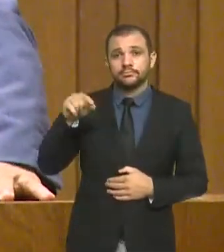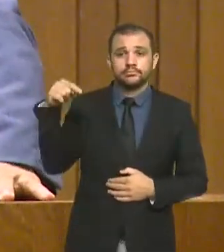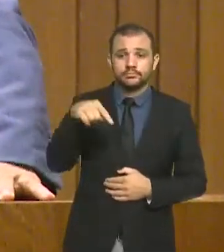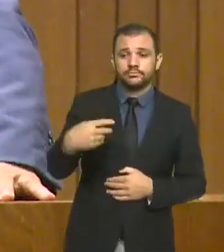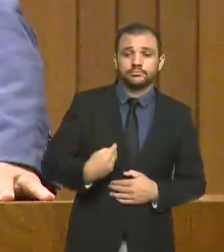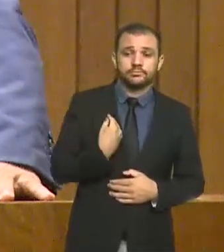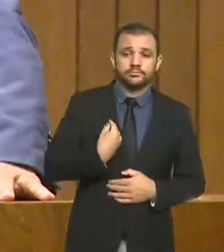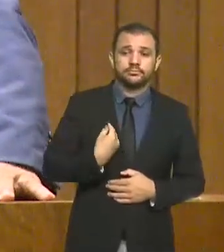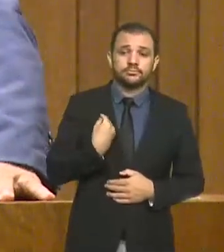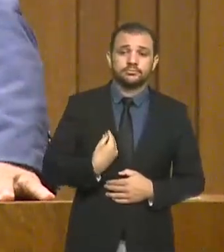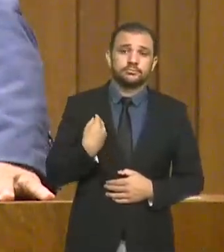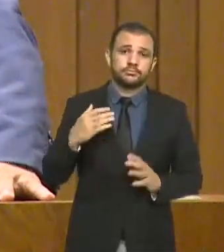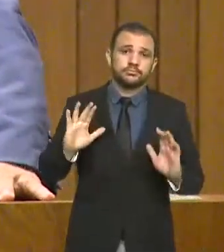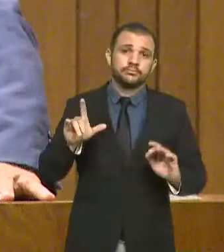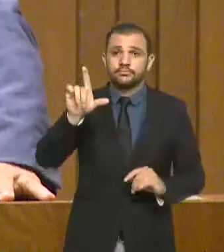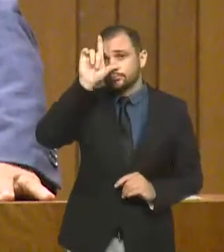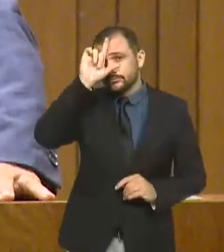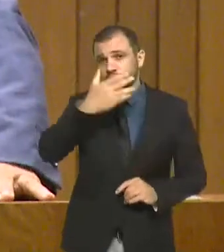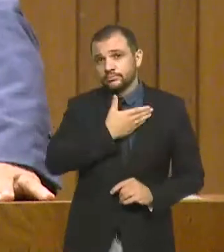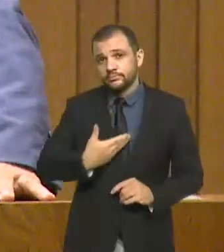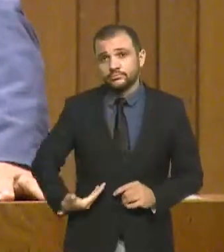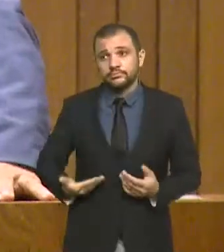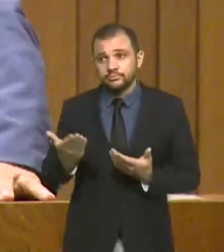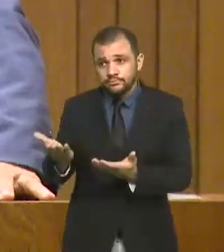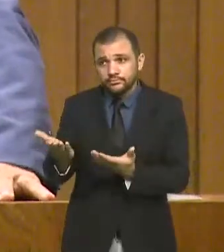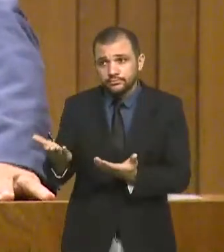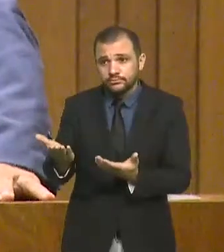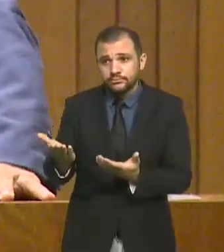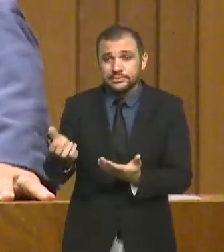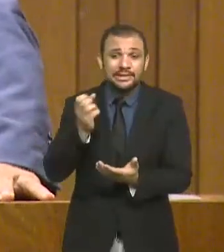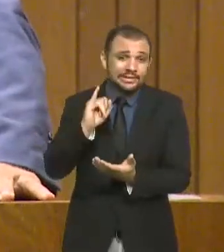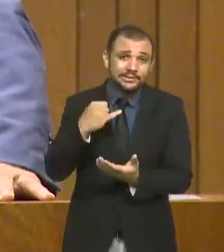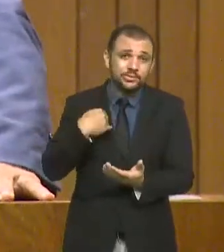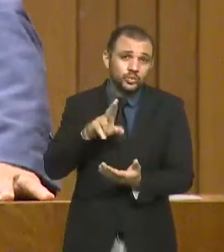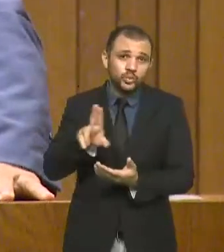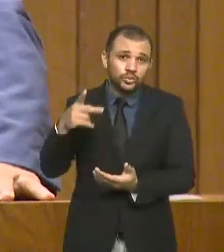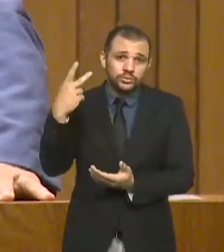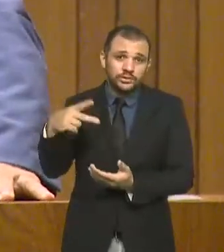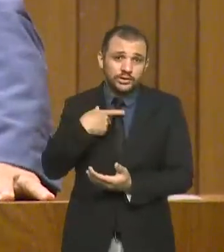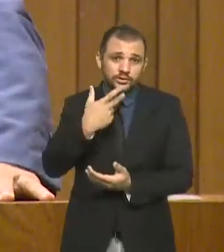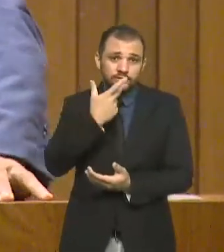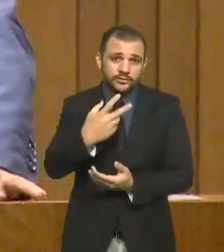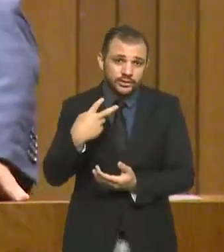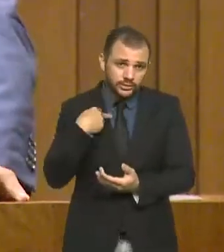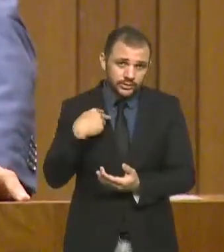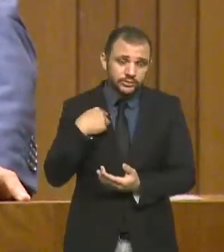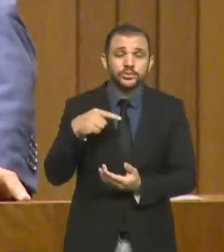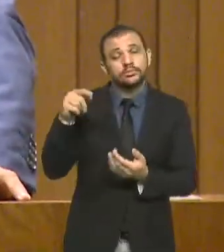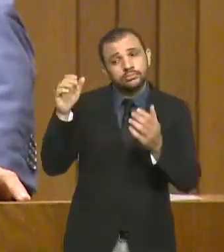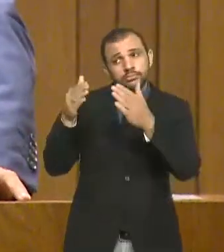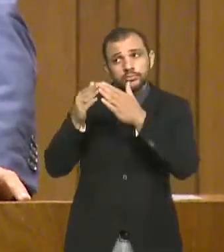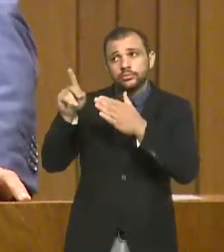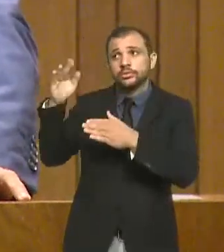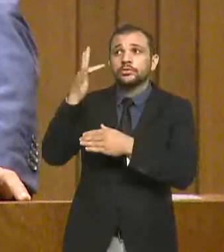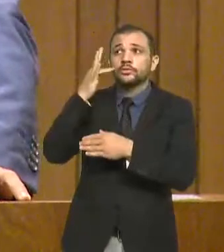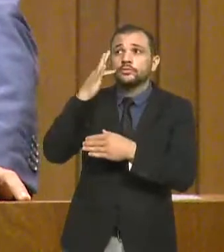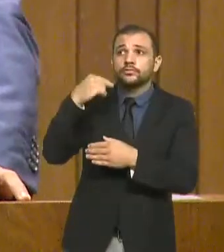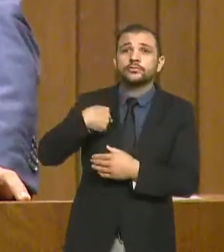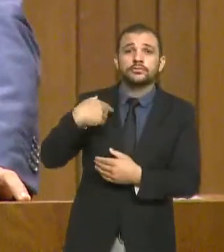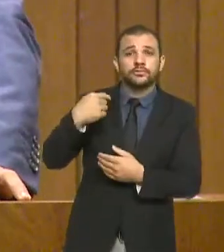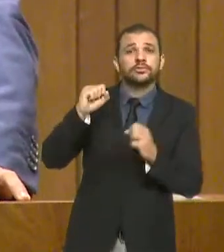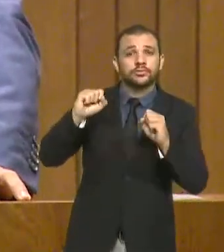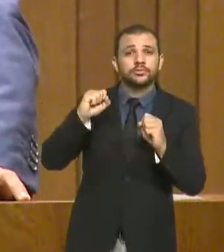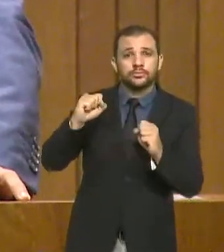líder do governo, então que o governador Flavinho me receba. Ou então vou para o pau do palácio, com uma caixa de som, debater com